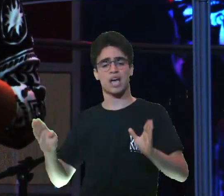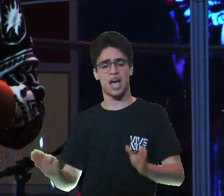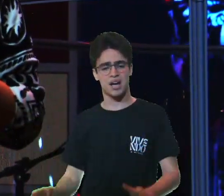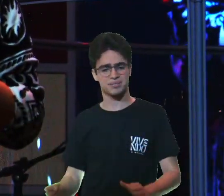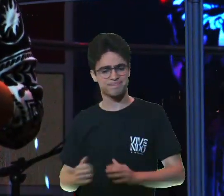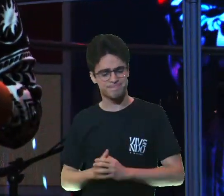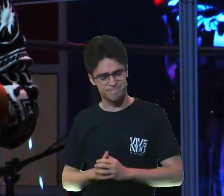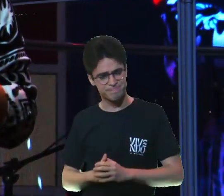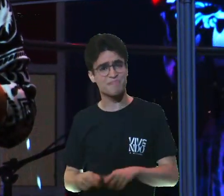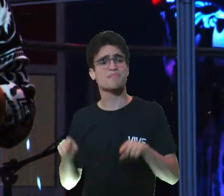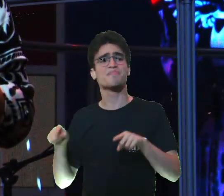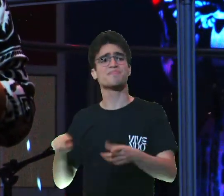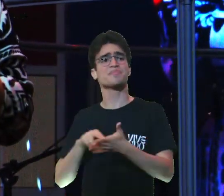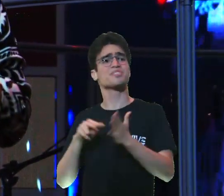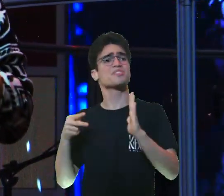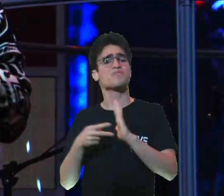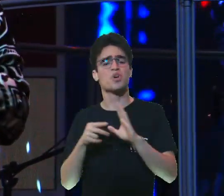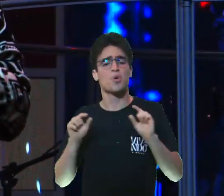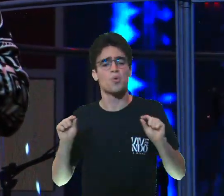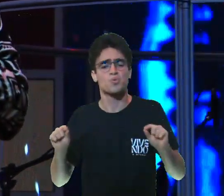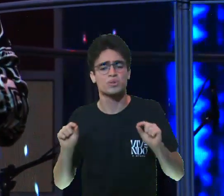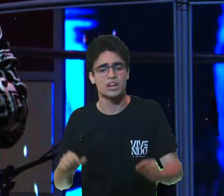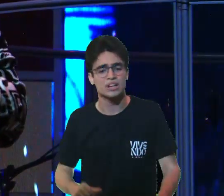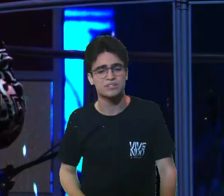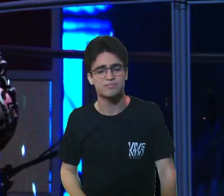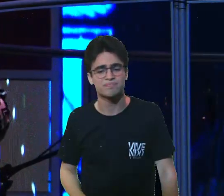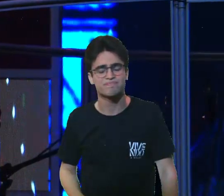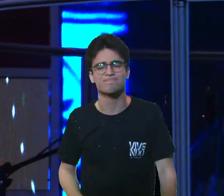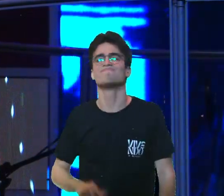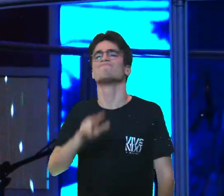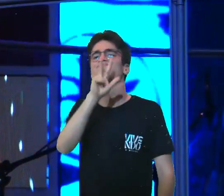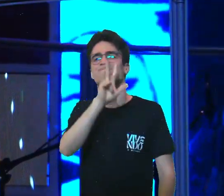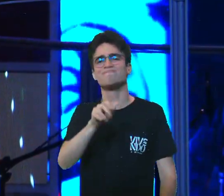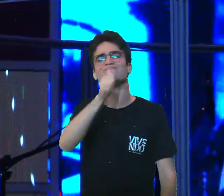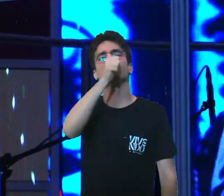significa, gente? Vai ter preço.